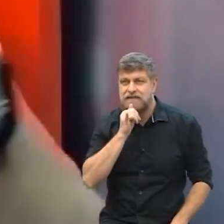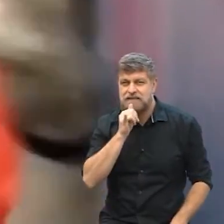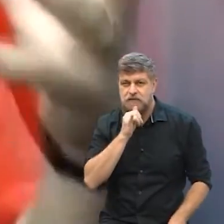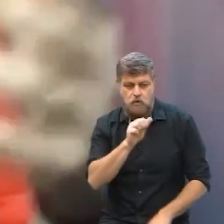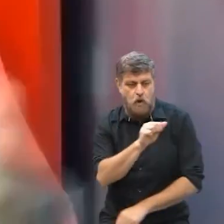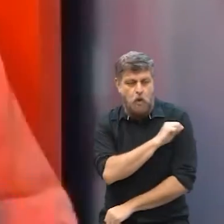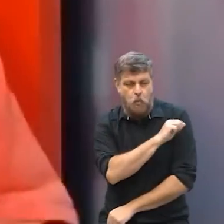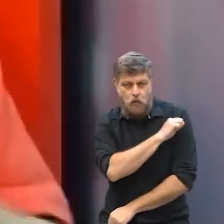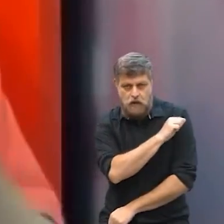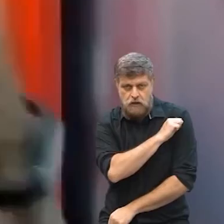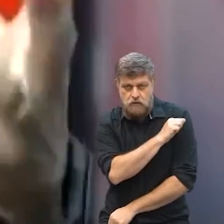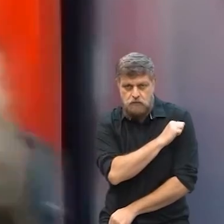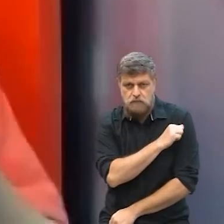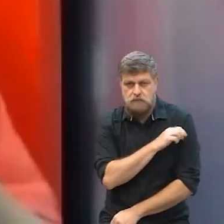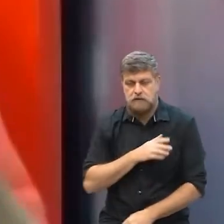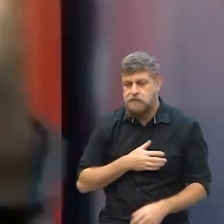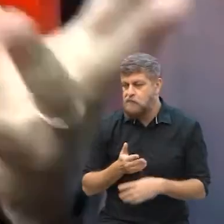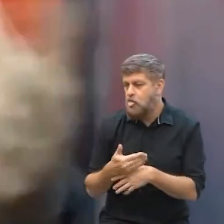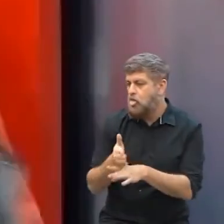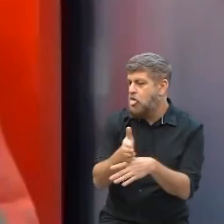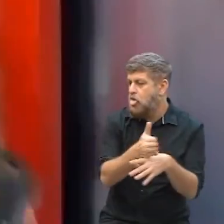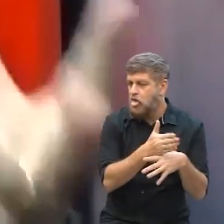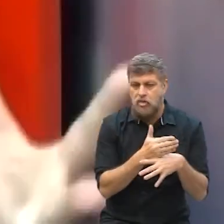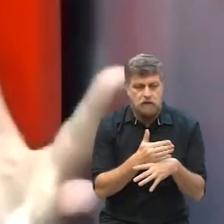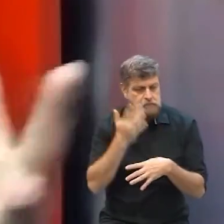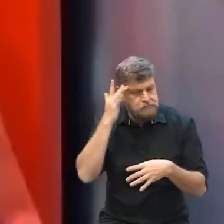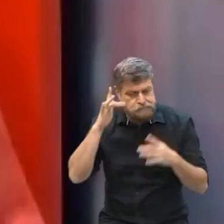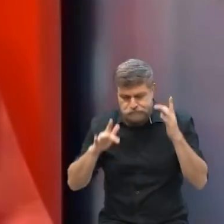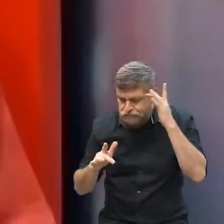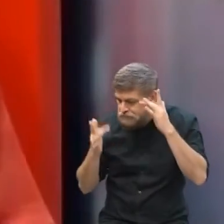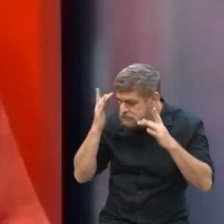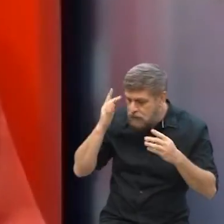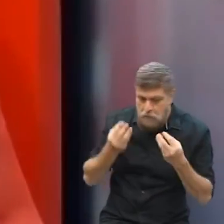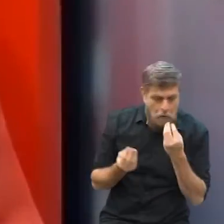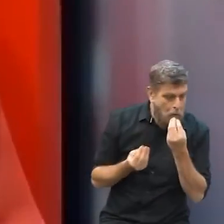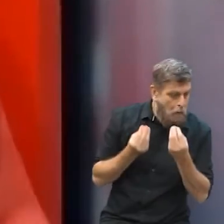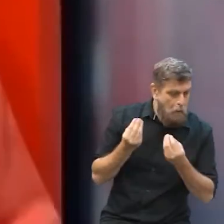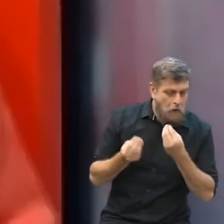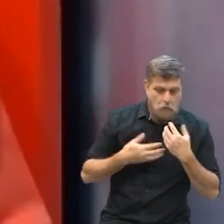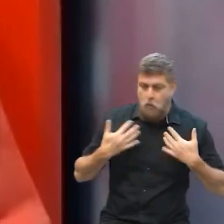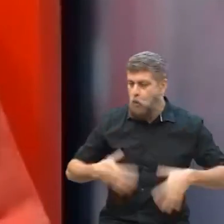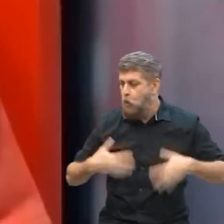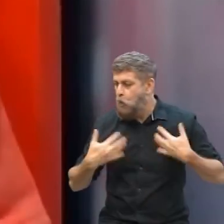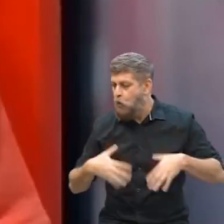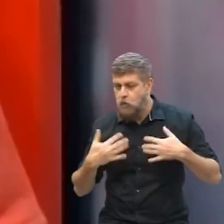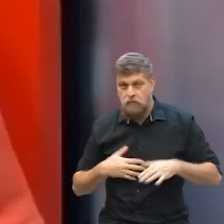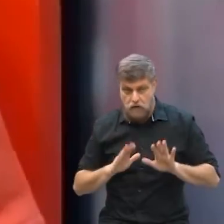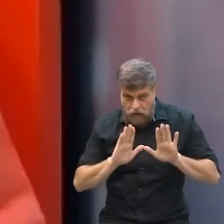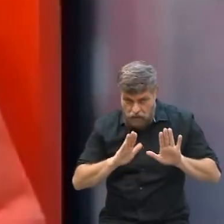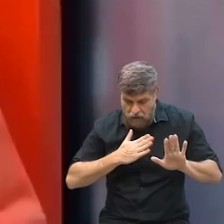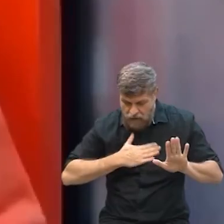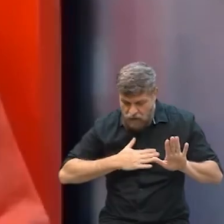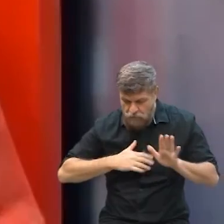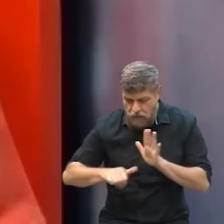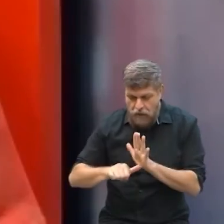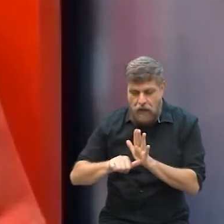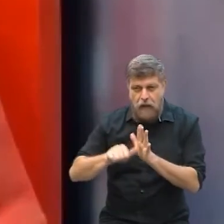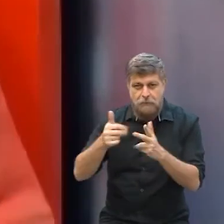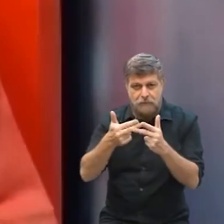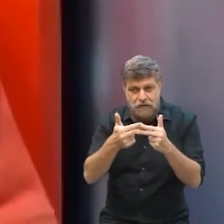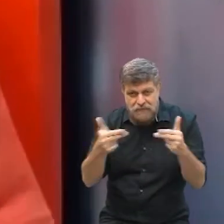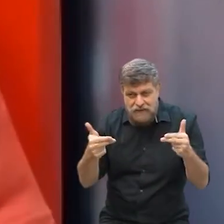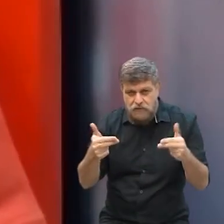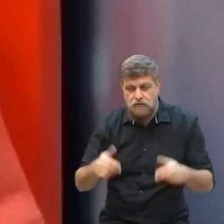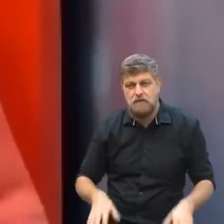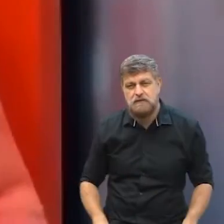aluno padrão que está completamente perdido, ele não sabe o que fazer. Então, a primeira coisa, vale a pena, mas vale muito a